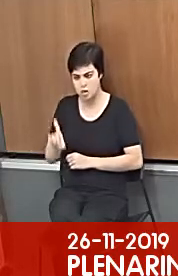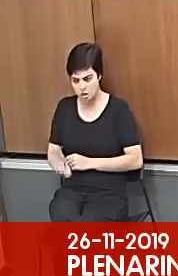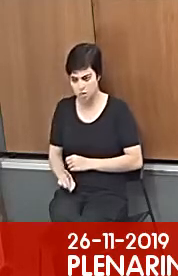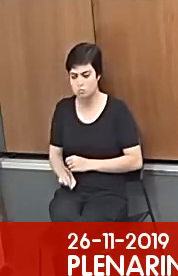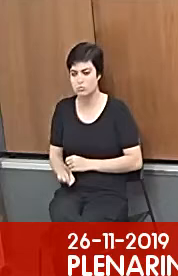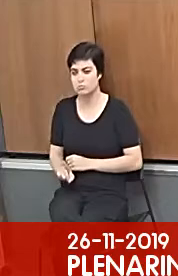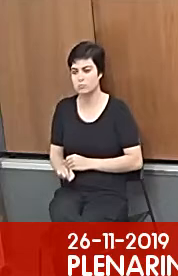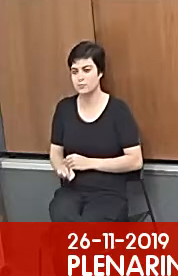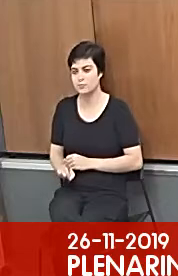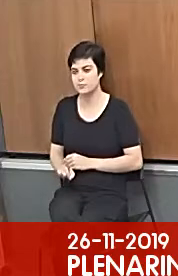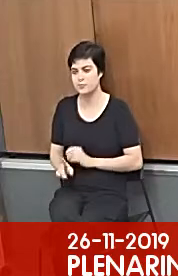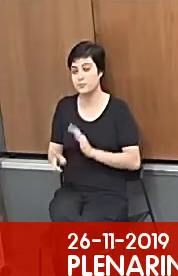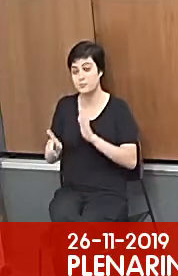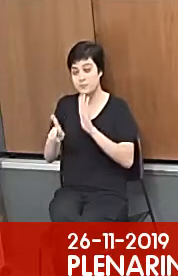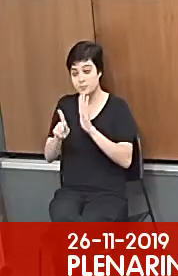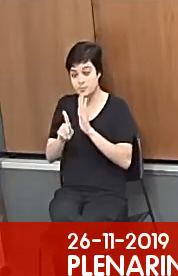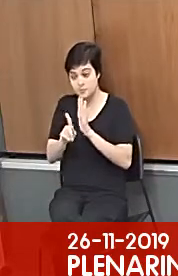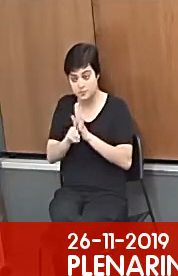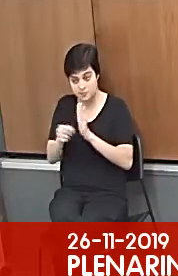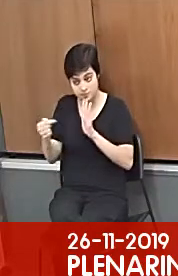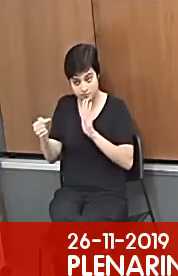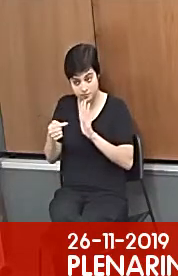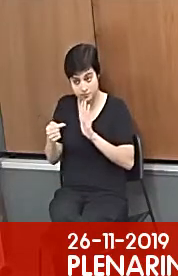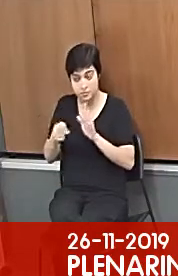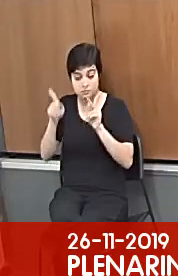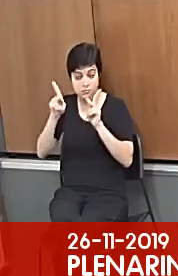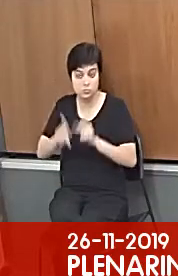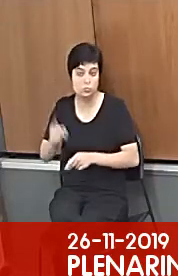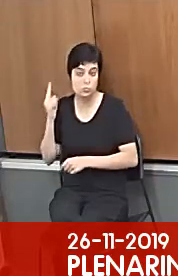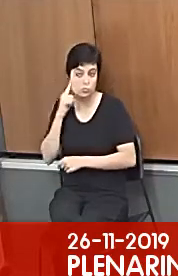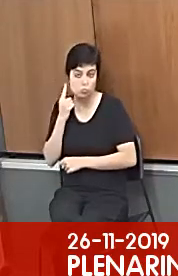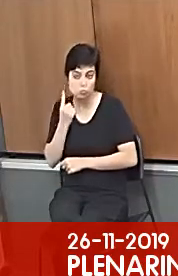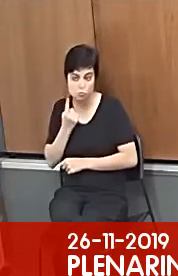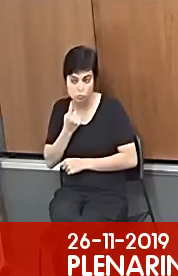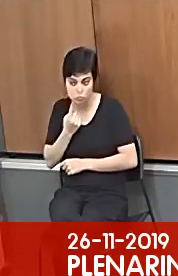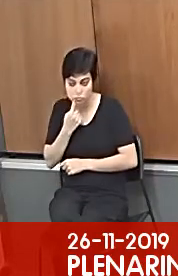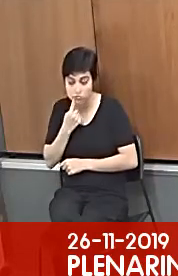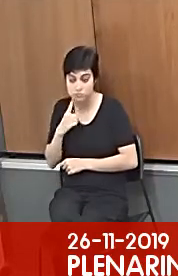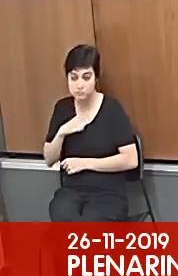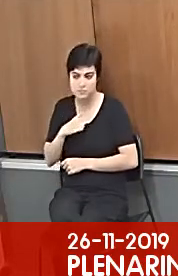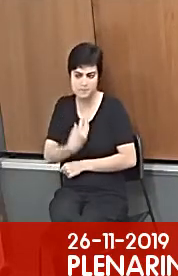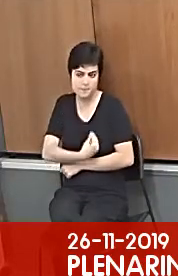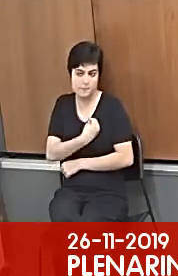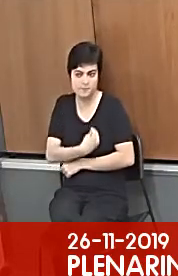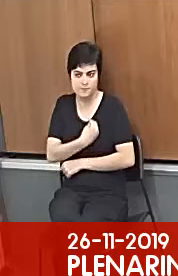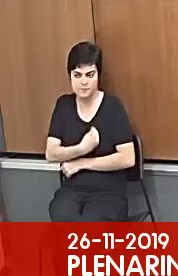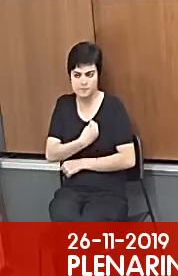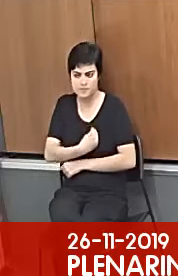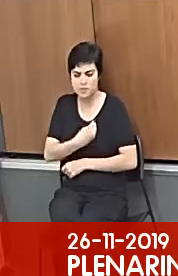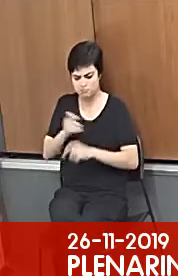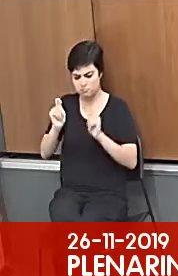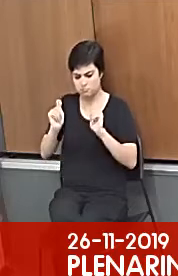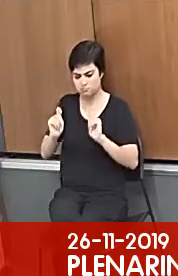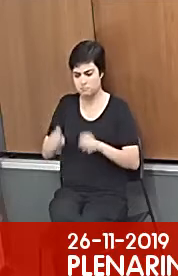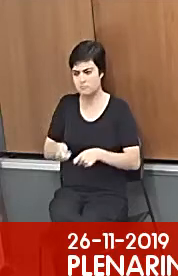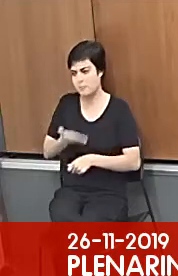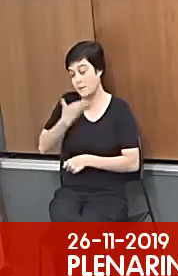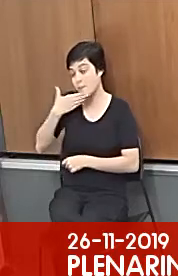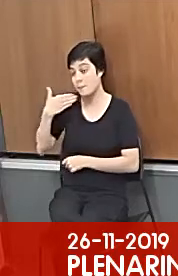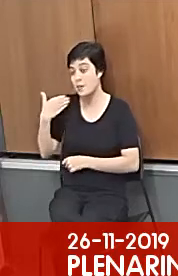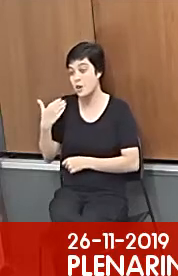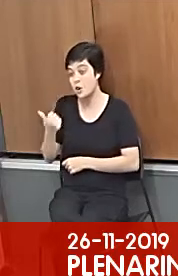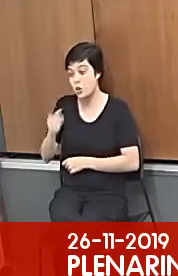direitos das pessoas com surdez de ter uma vida muito mais digna e